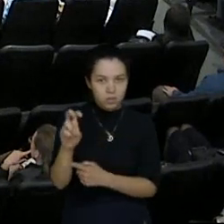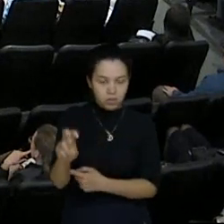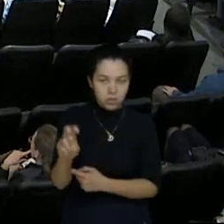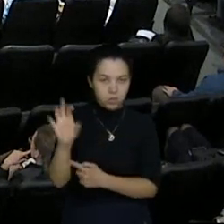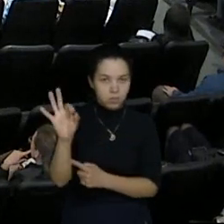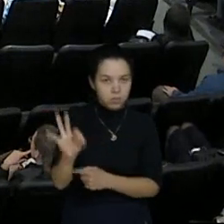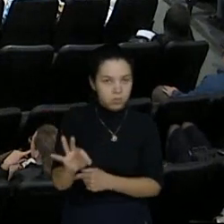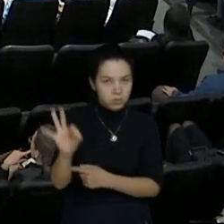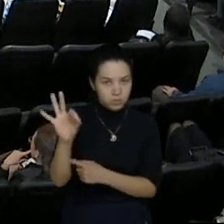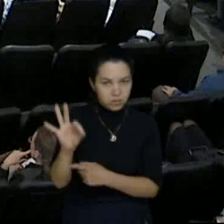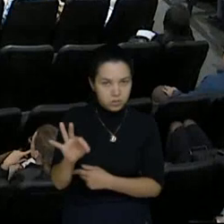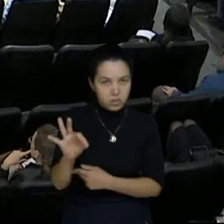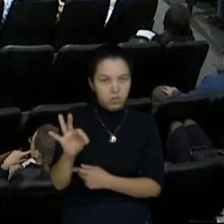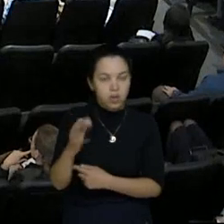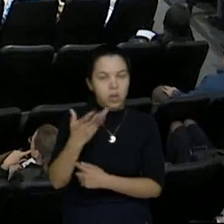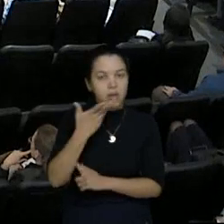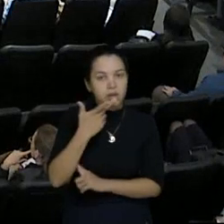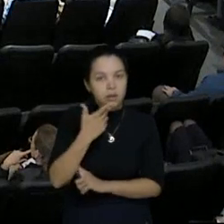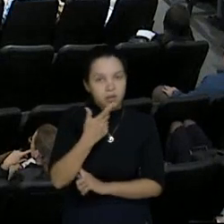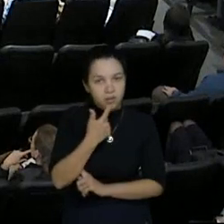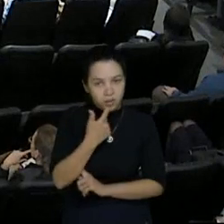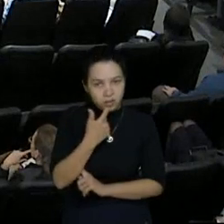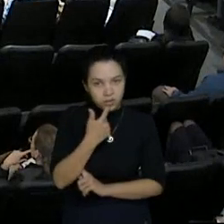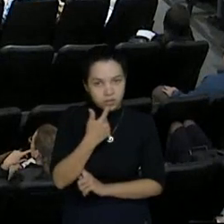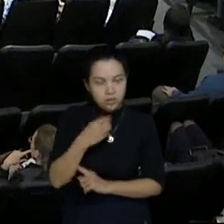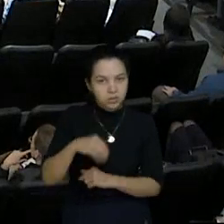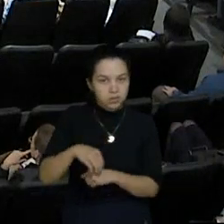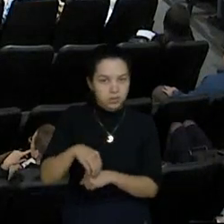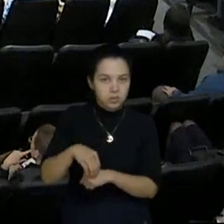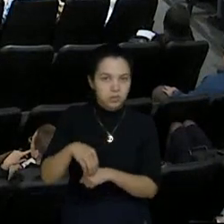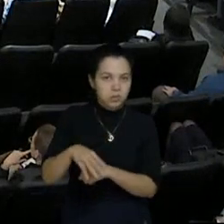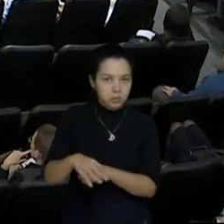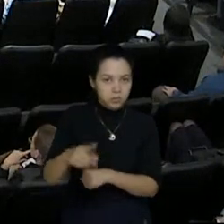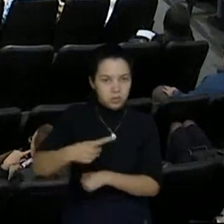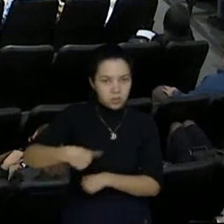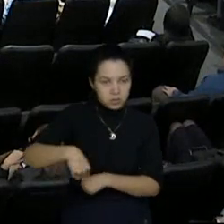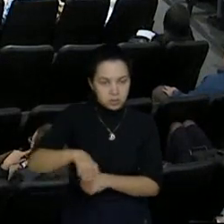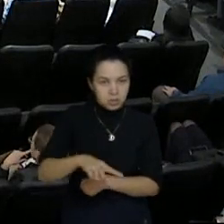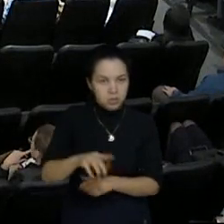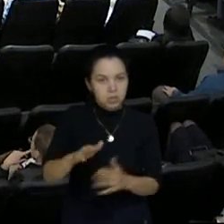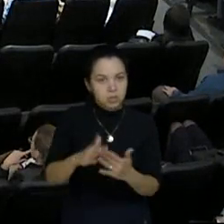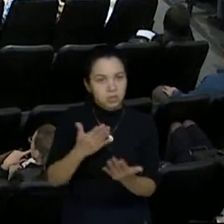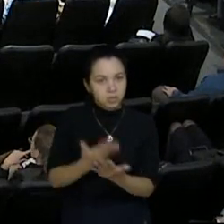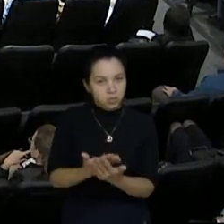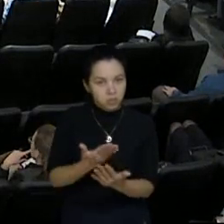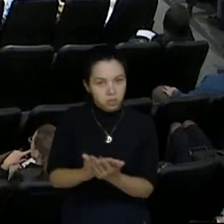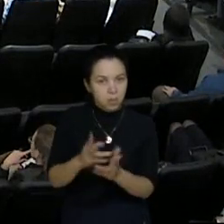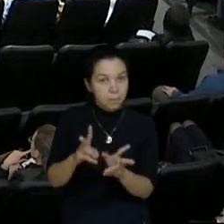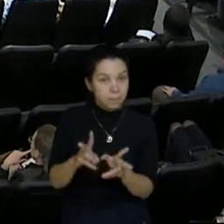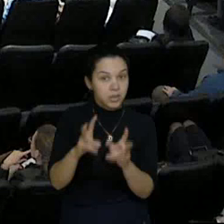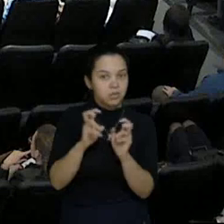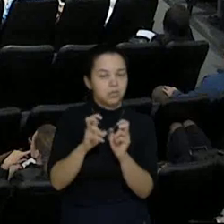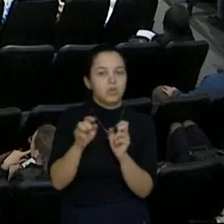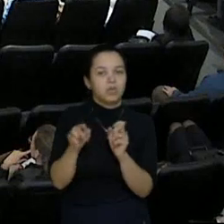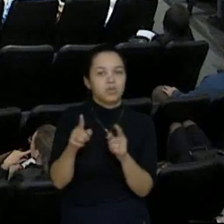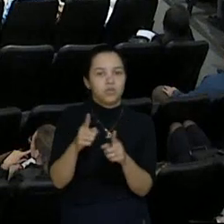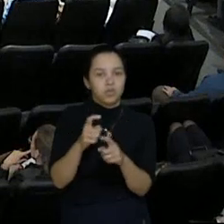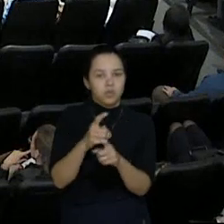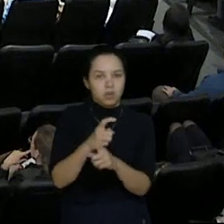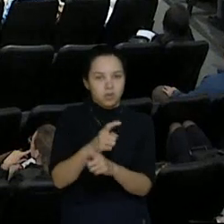95% das crianças encaminhadas para nós foi a escola que percebeu a dificuldade